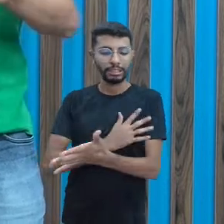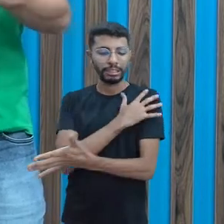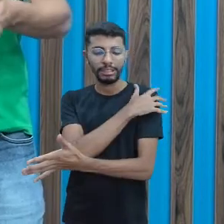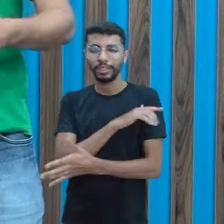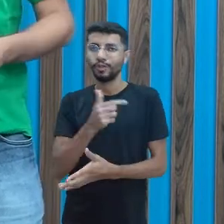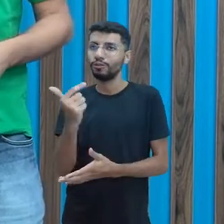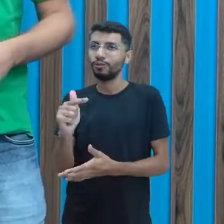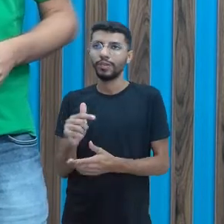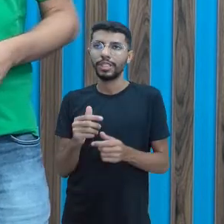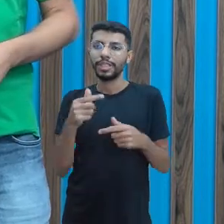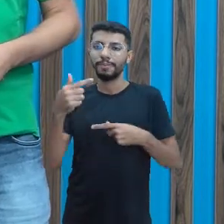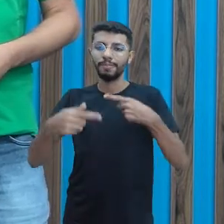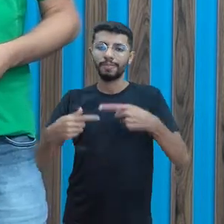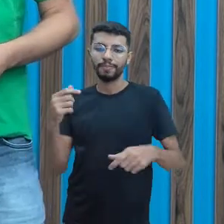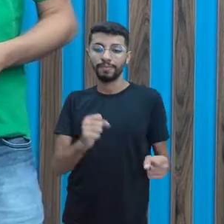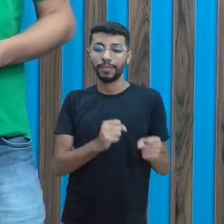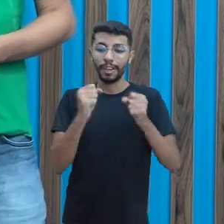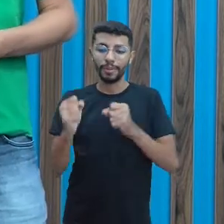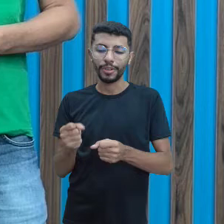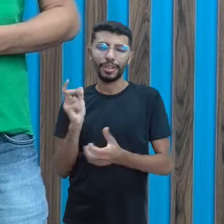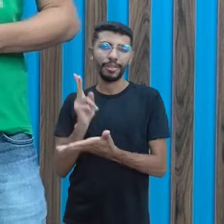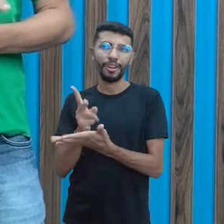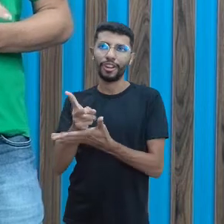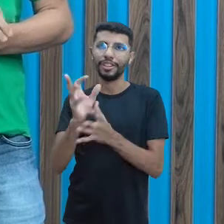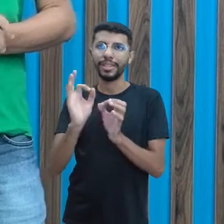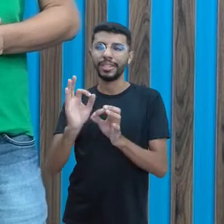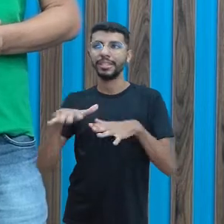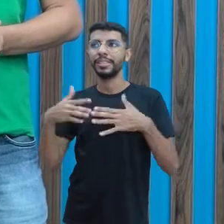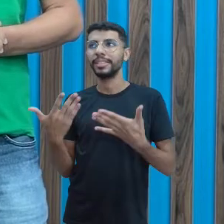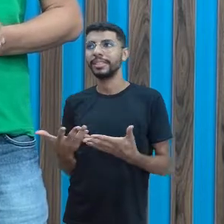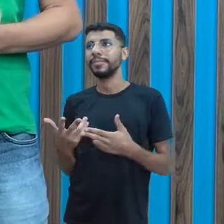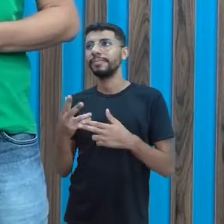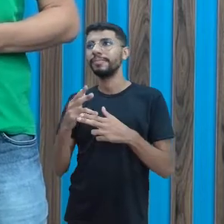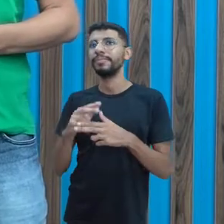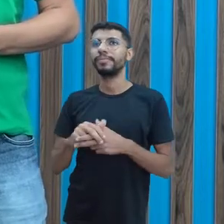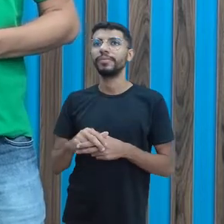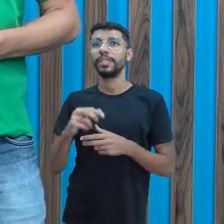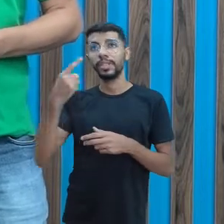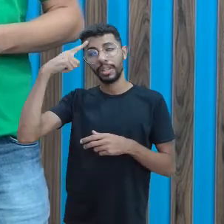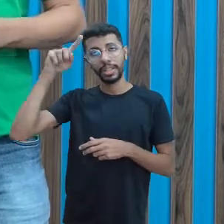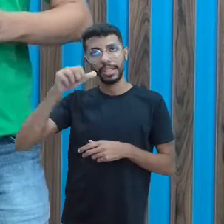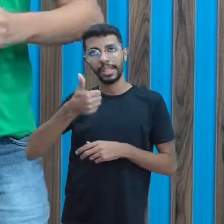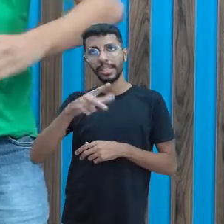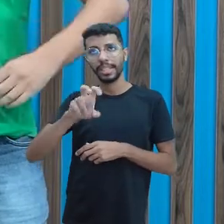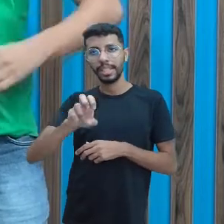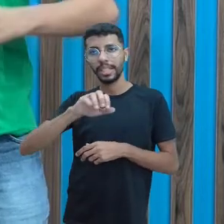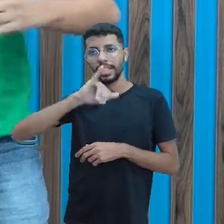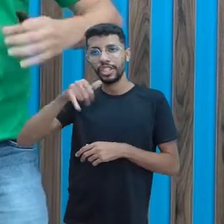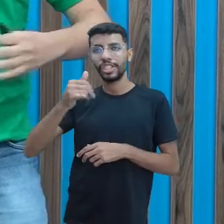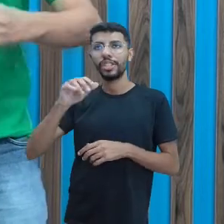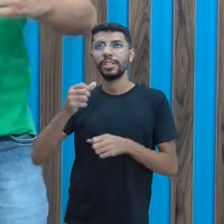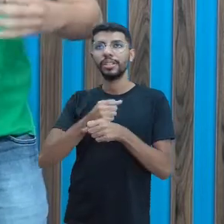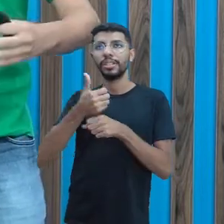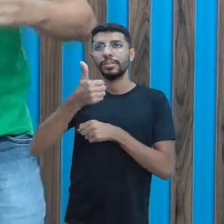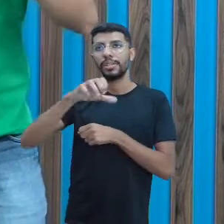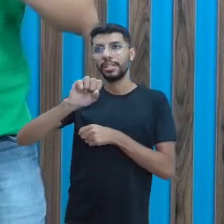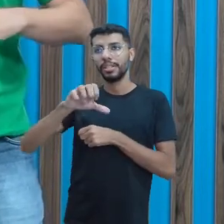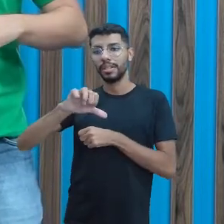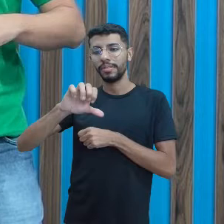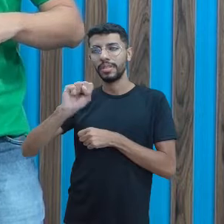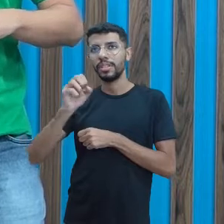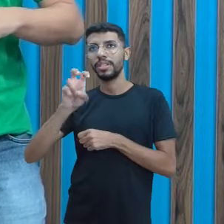política para permanecer no poder. Enfim, de qualquer modo, né, em 15 de janeiro de 1985, dentro dos acordos